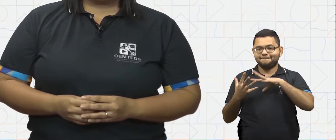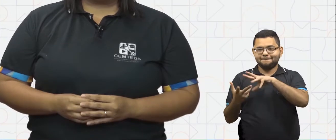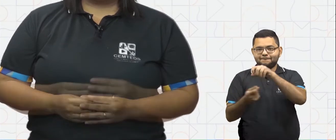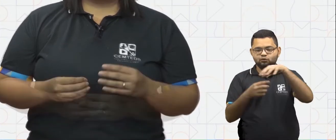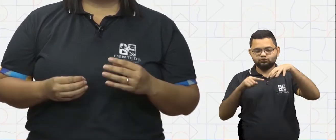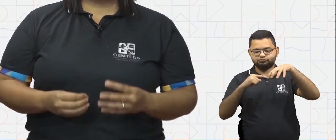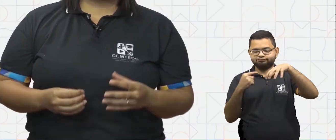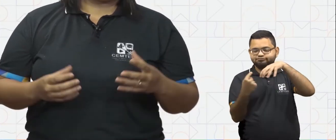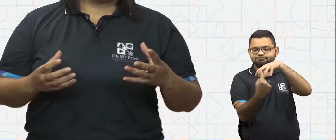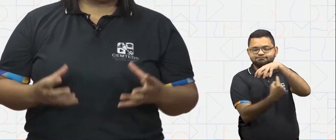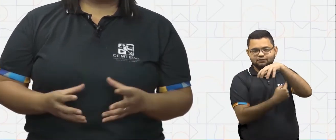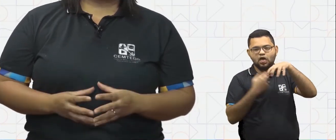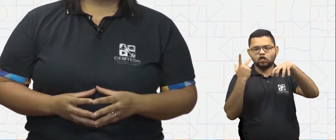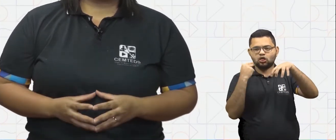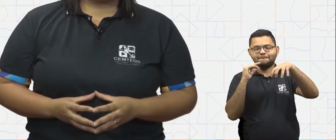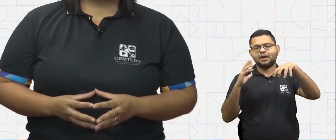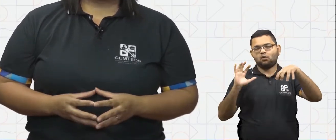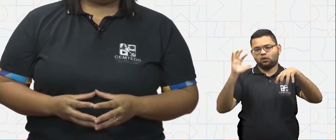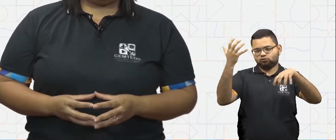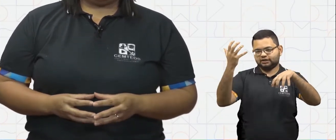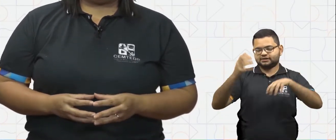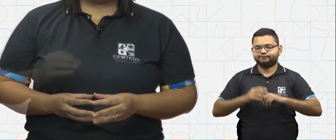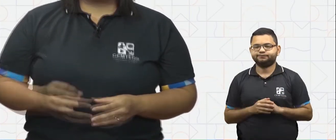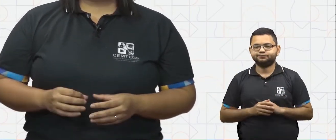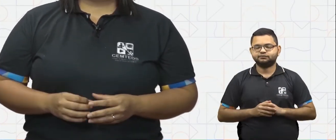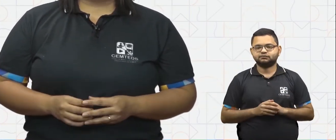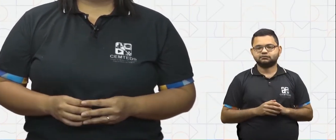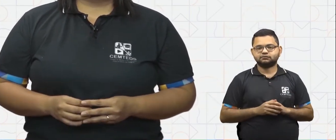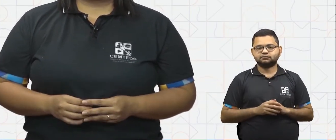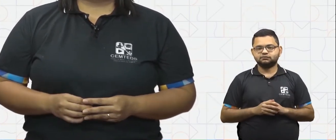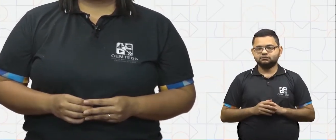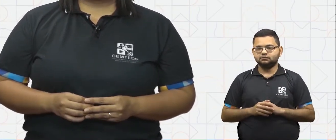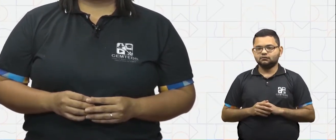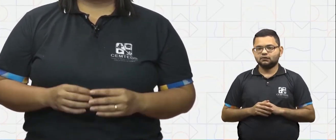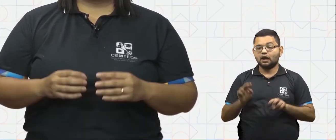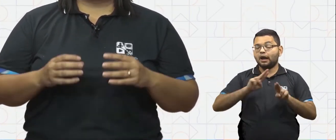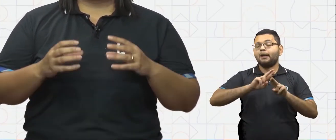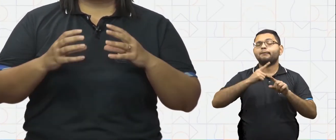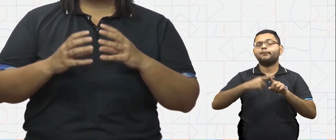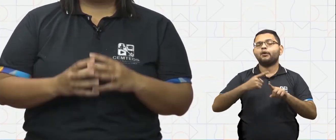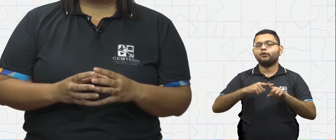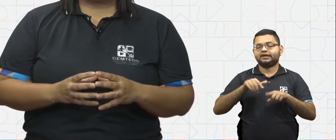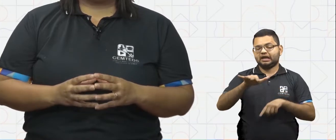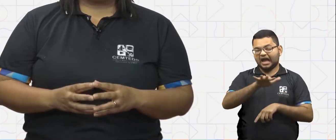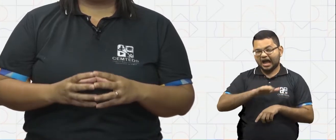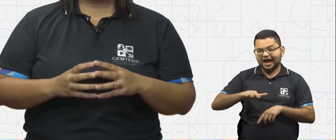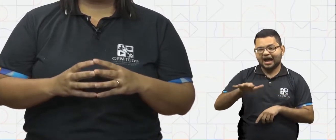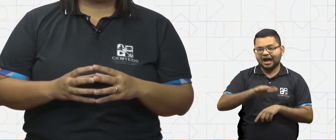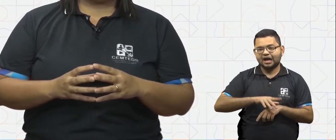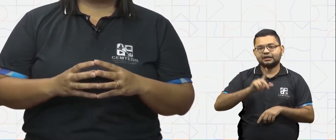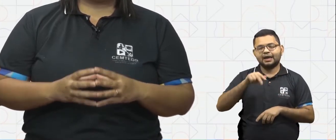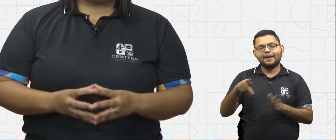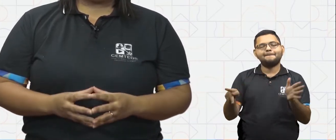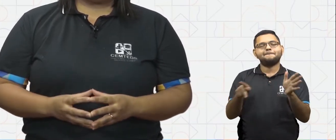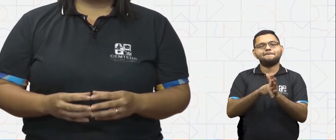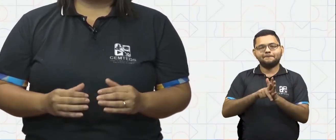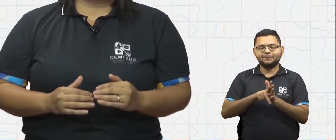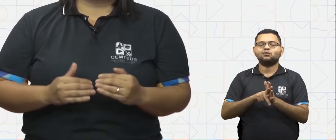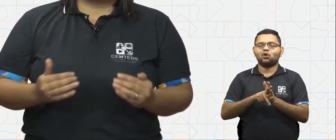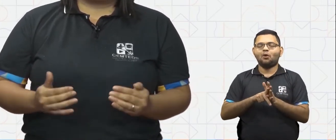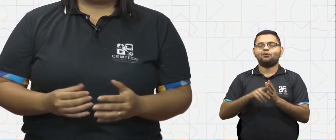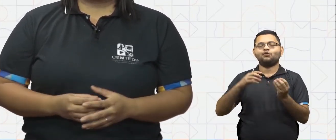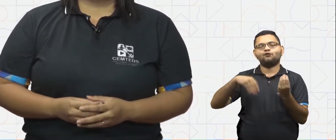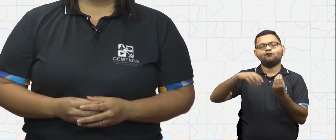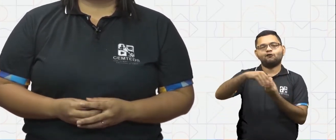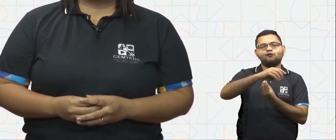do Equador, onde está a região norte do país. Isso porque essa região proporciona um ambiente adequado para